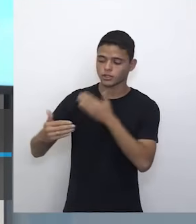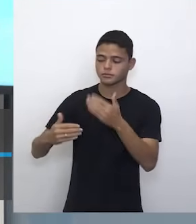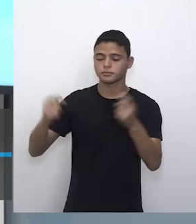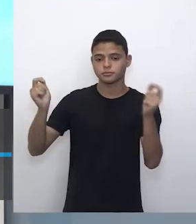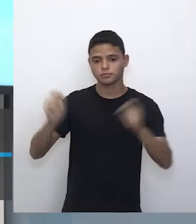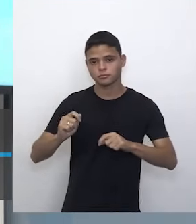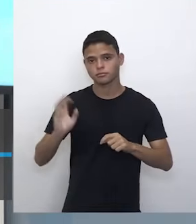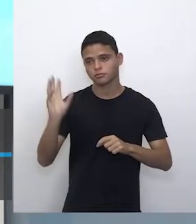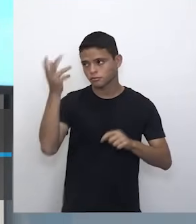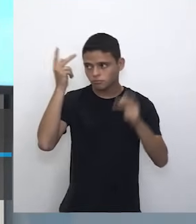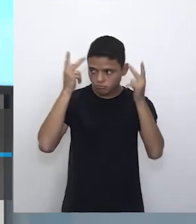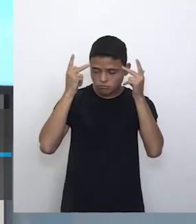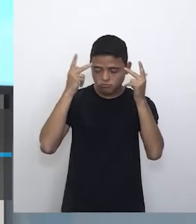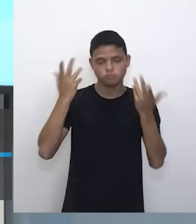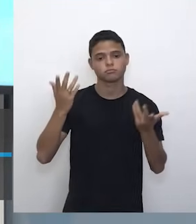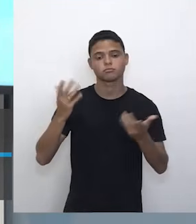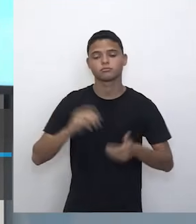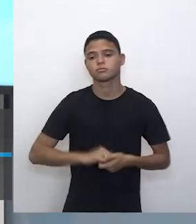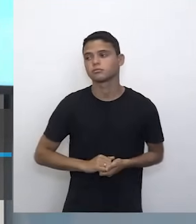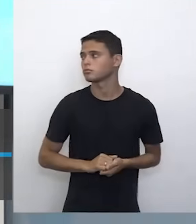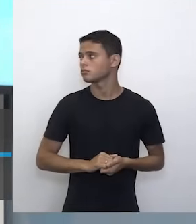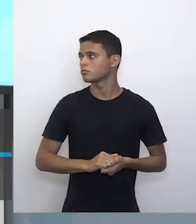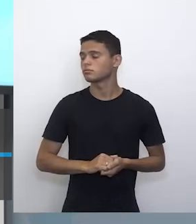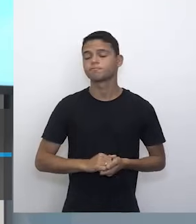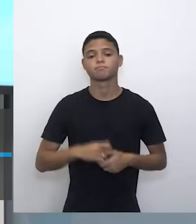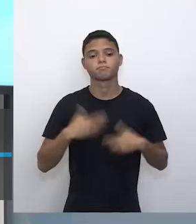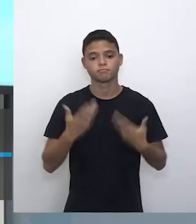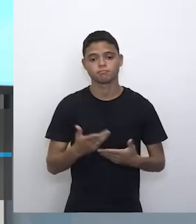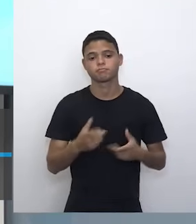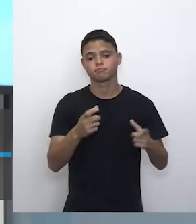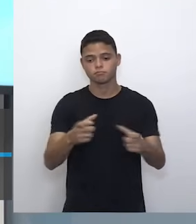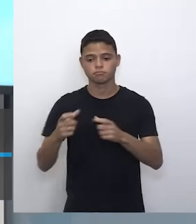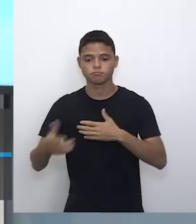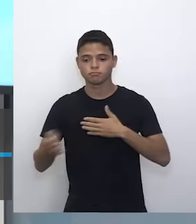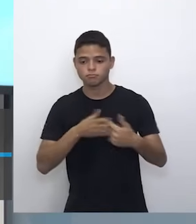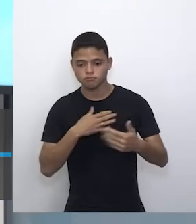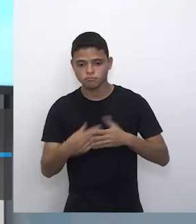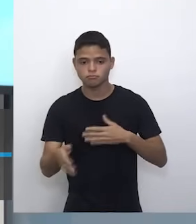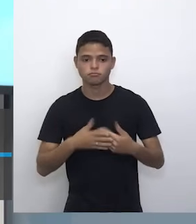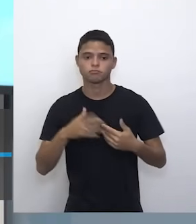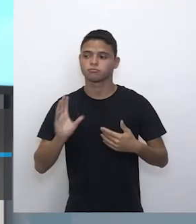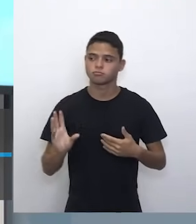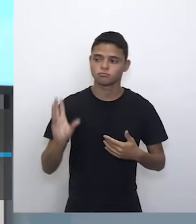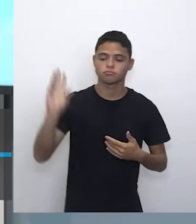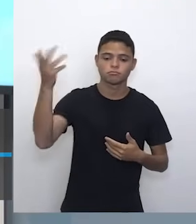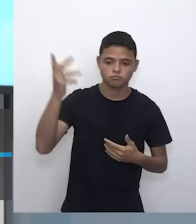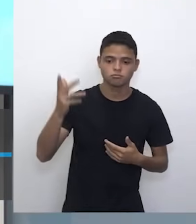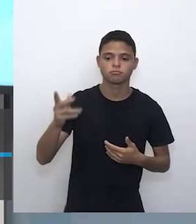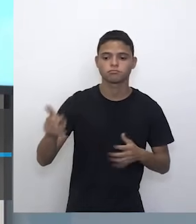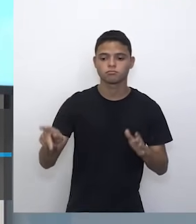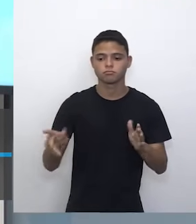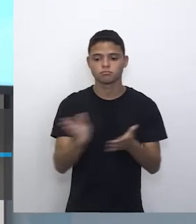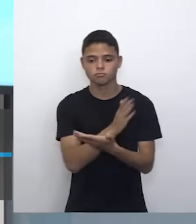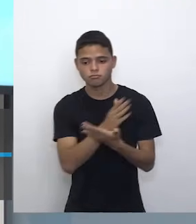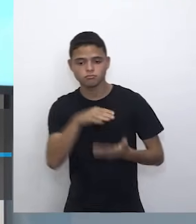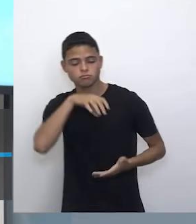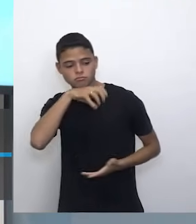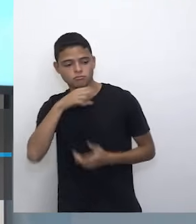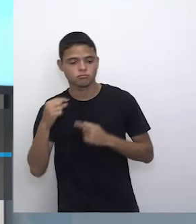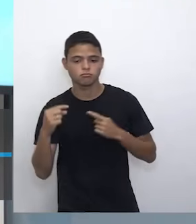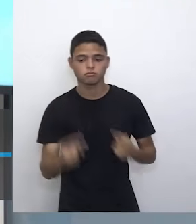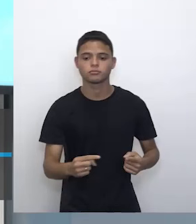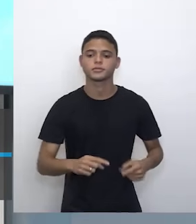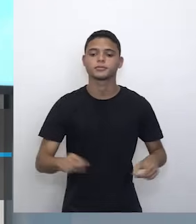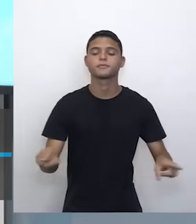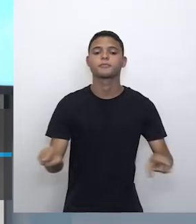acontecer naturalmente, né? Por diferentes situações, aí por acidente, por ataque de predador, etc. e tal.